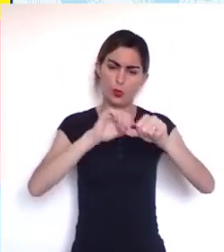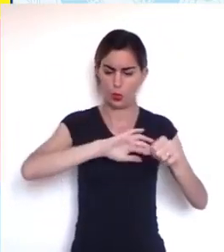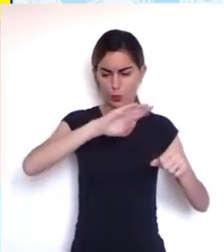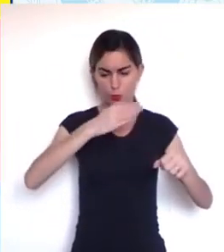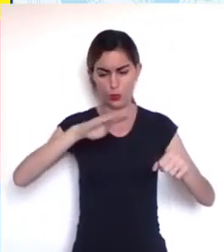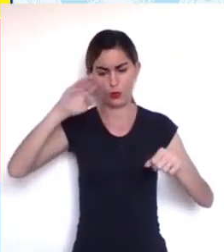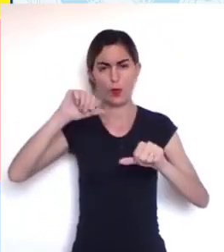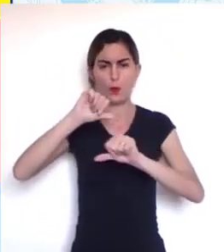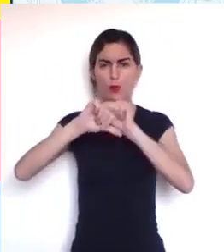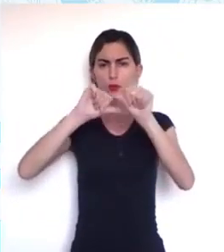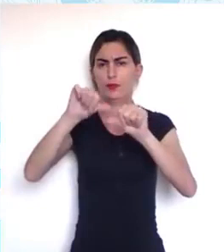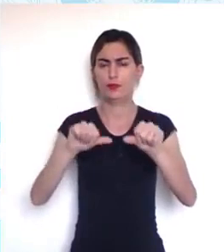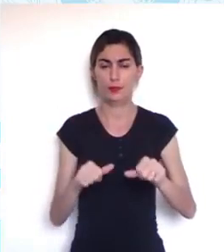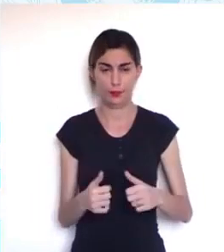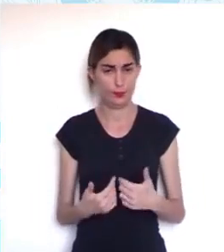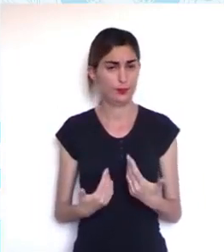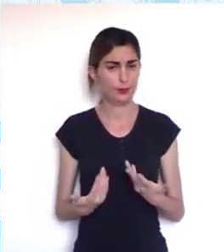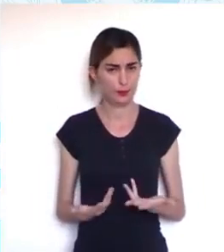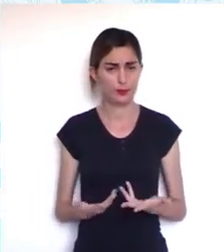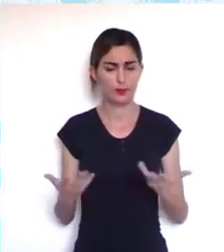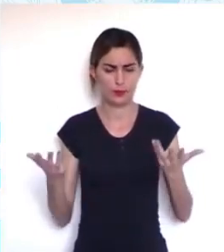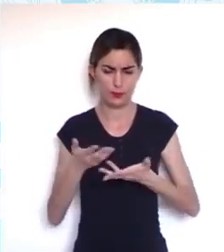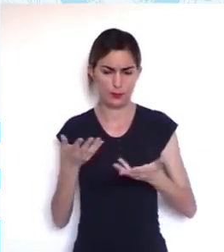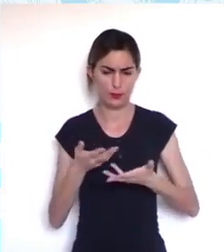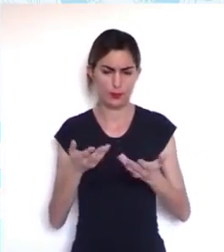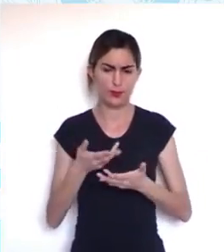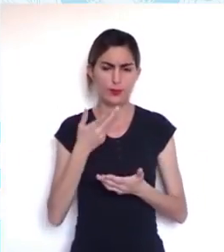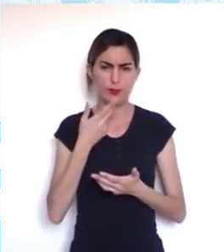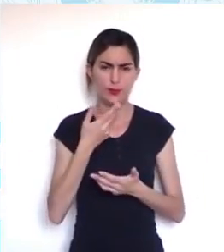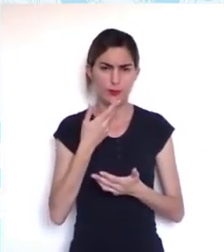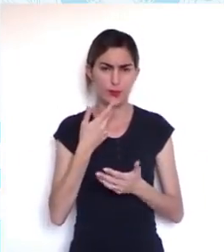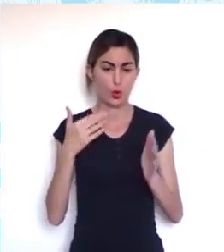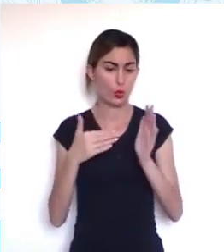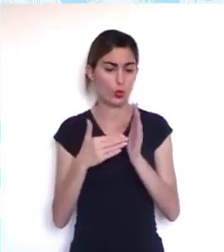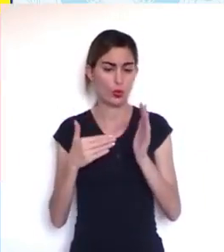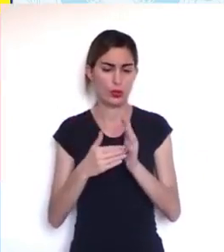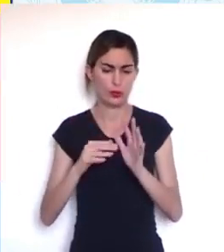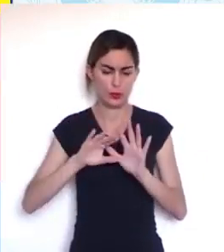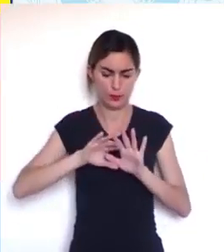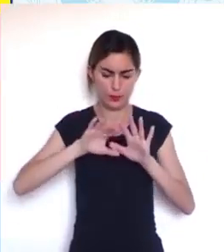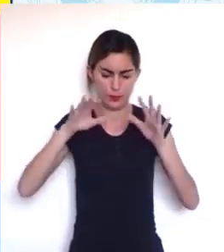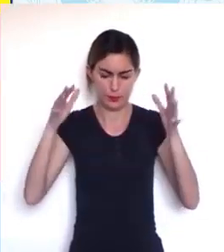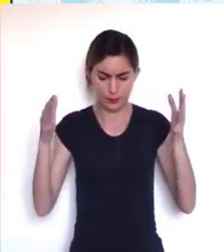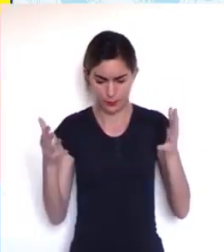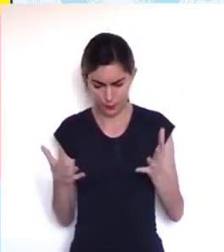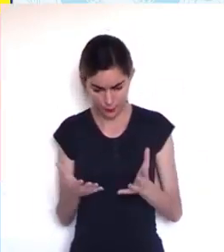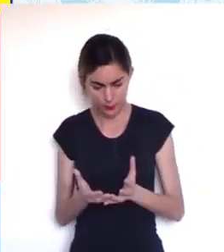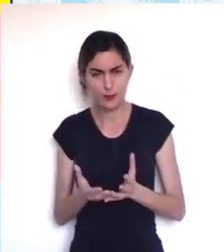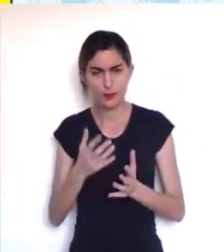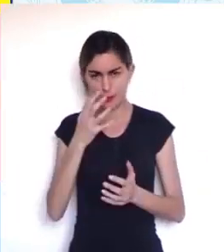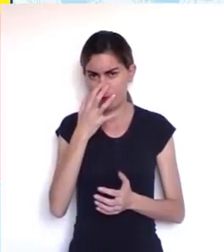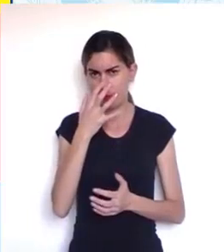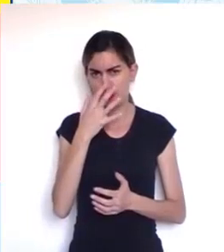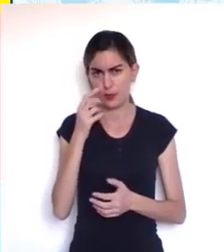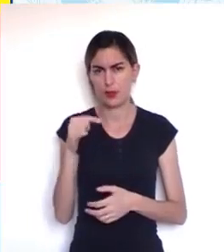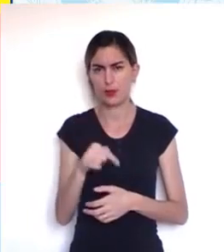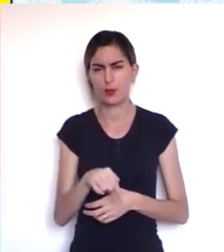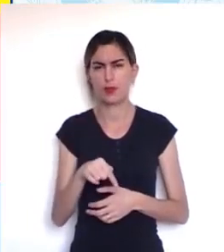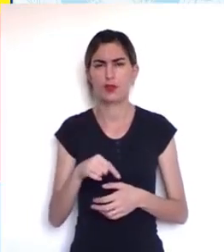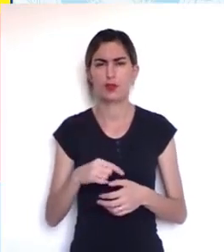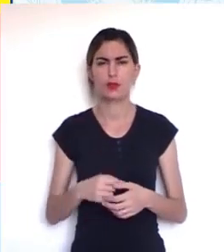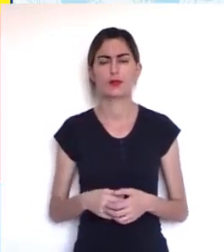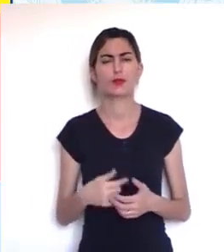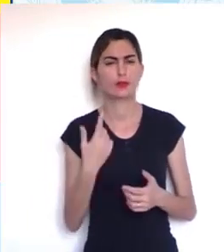algumas transformações. Vamos agora falar da última camada, que é o núcleo. Observe